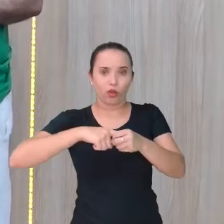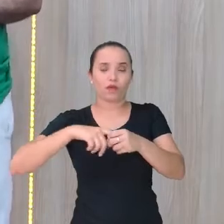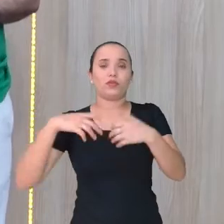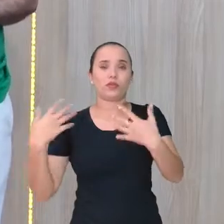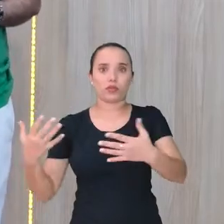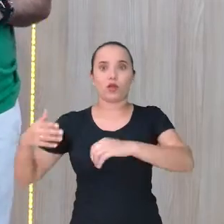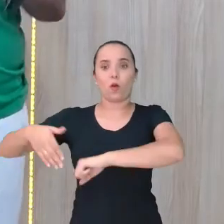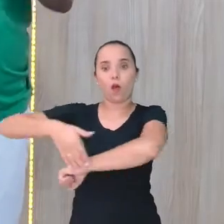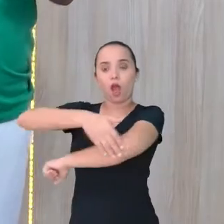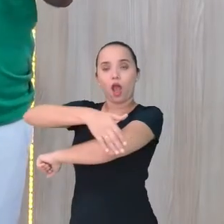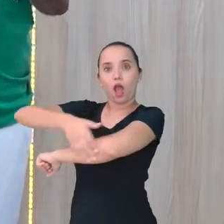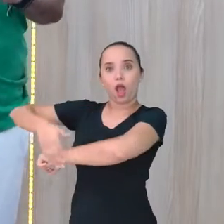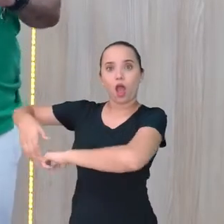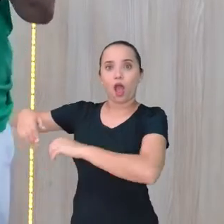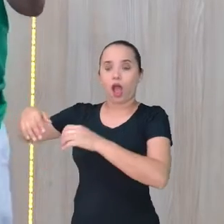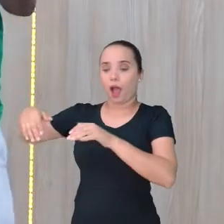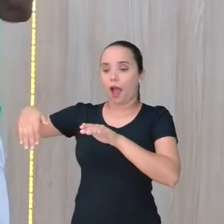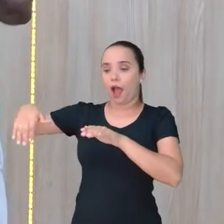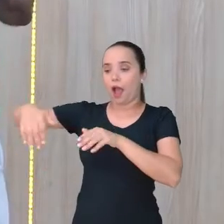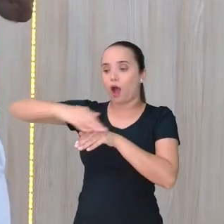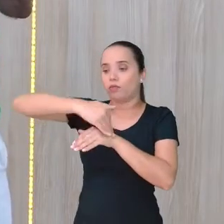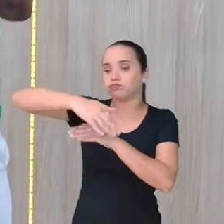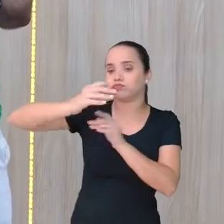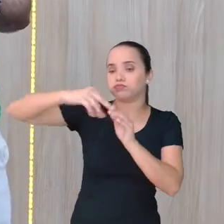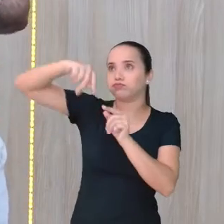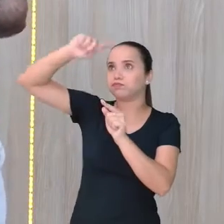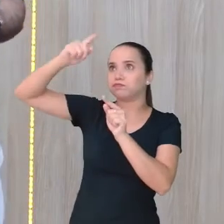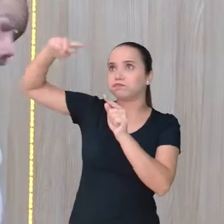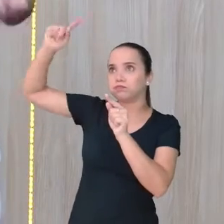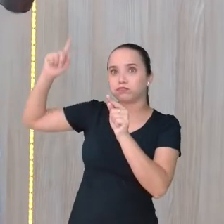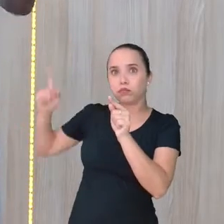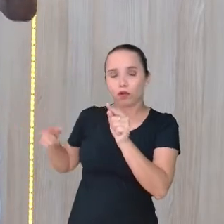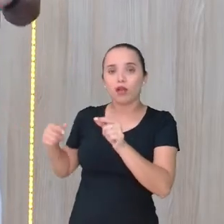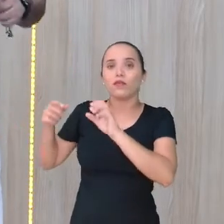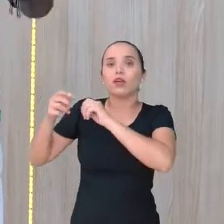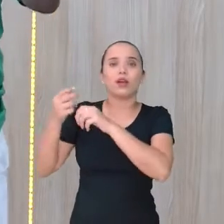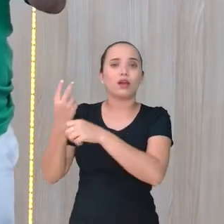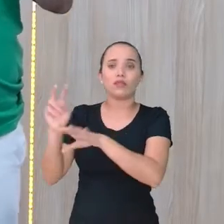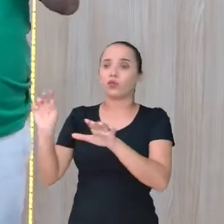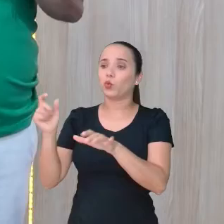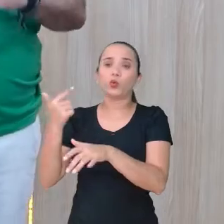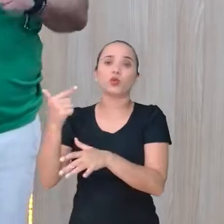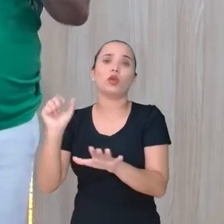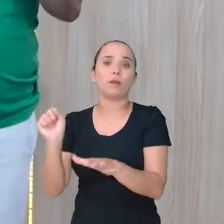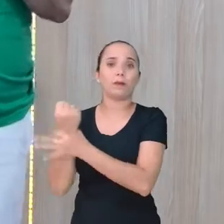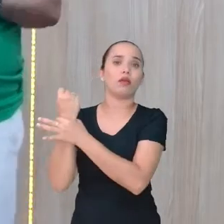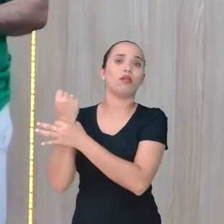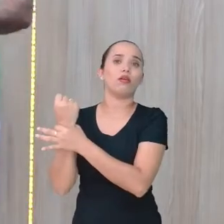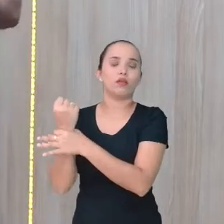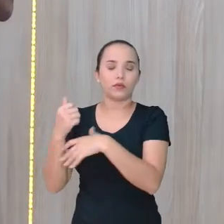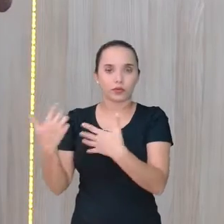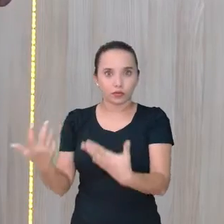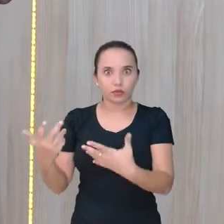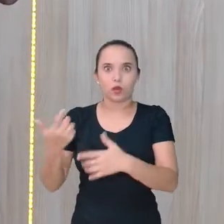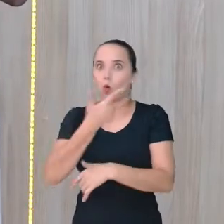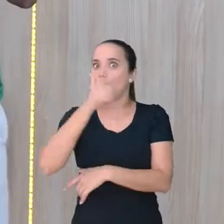ficar desprotegidas, favorecendo a invasão de outros povos. Uma estratégia que os imperadores